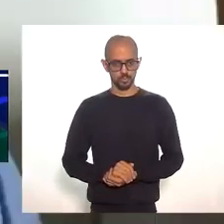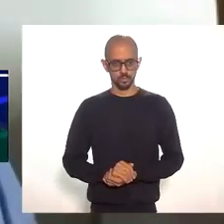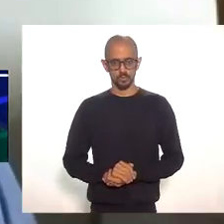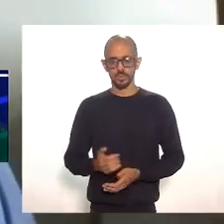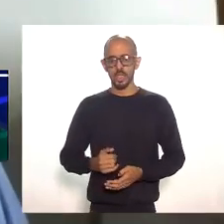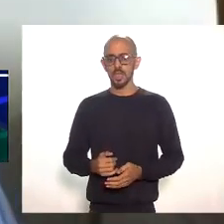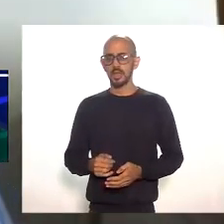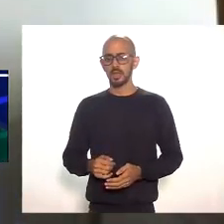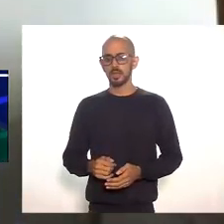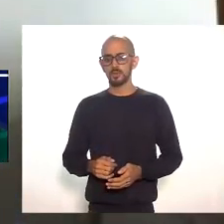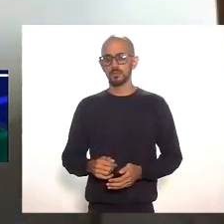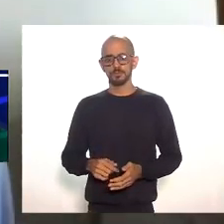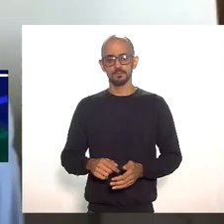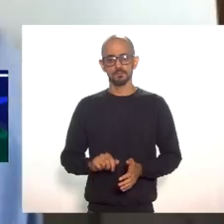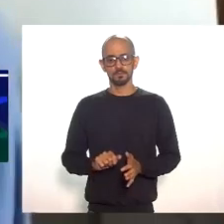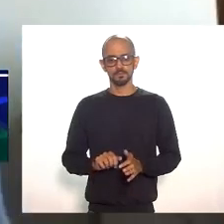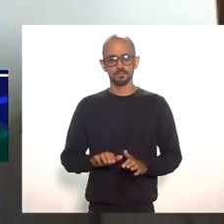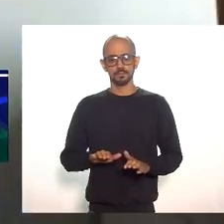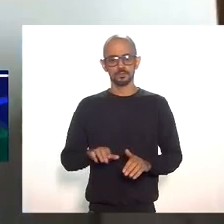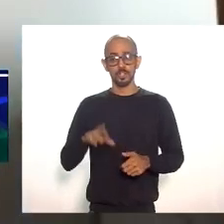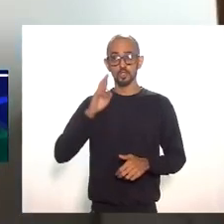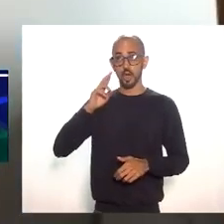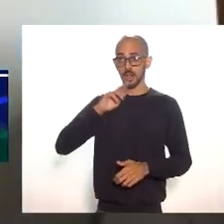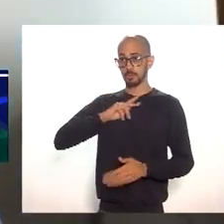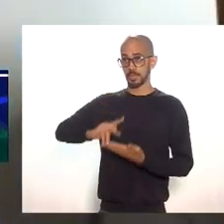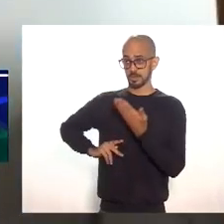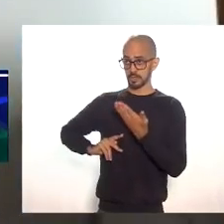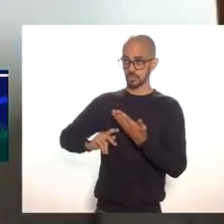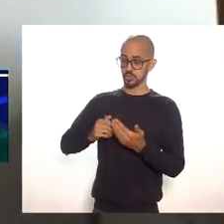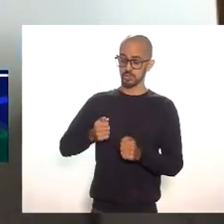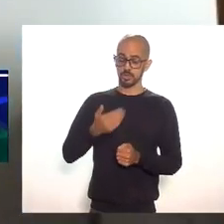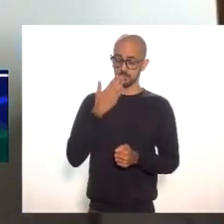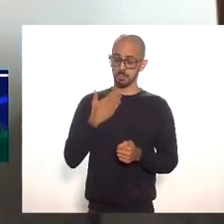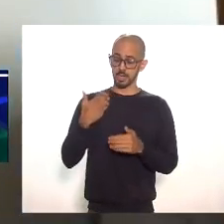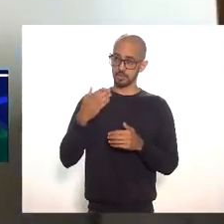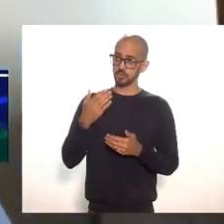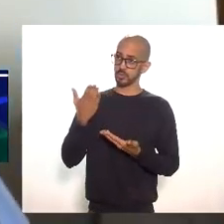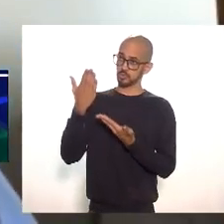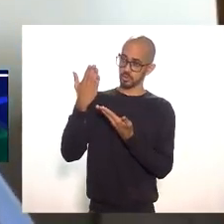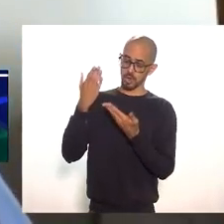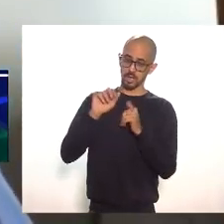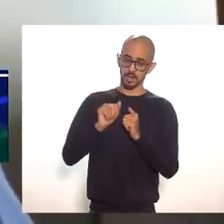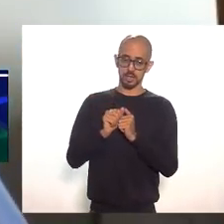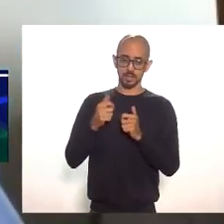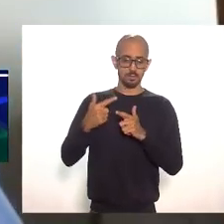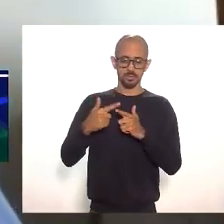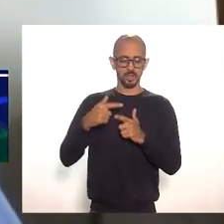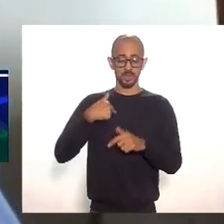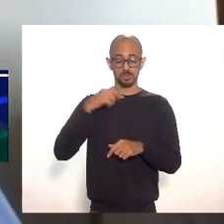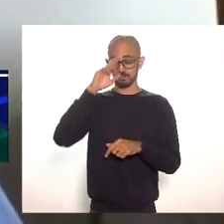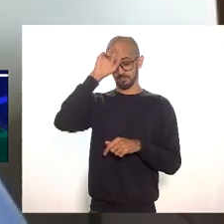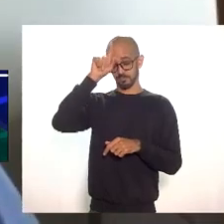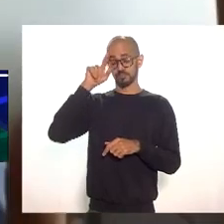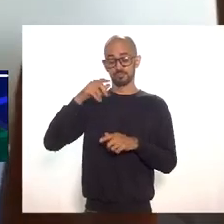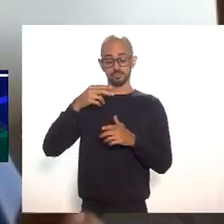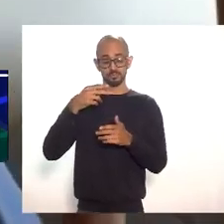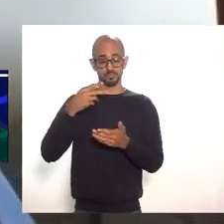Senhora presidente, eu confesso a Vossa Excelência que eu distraí aqui, recebi um